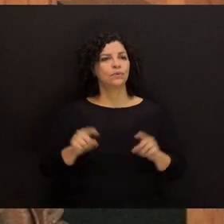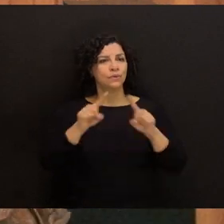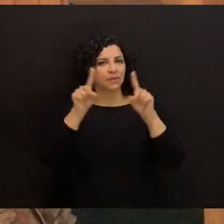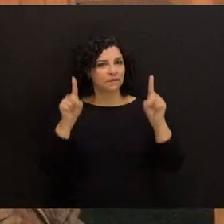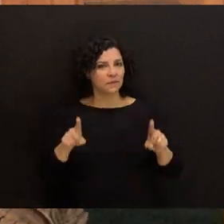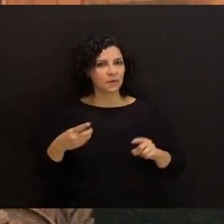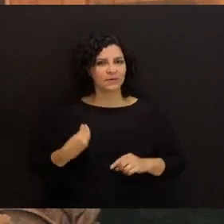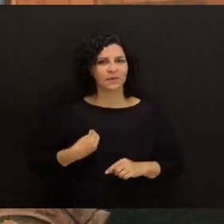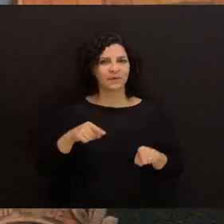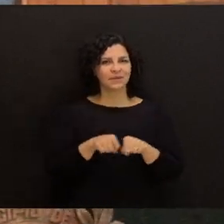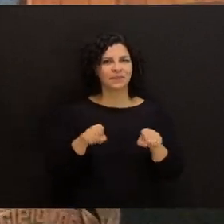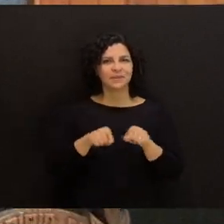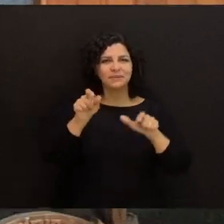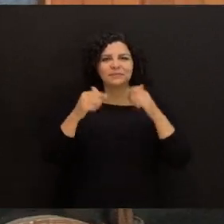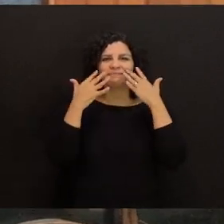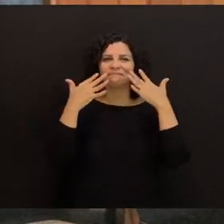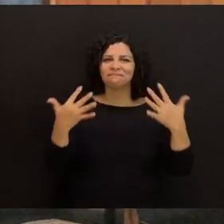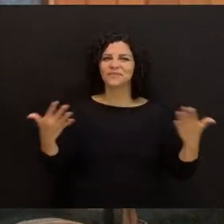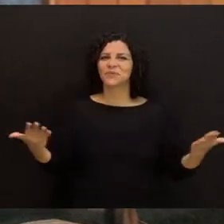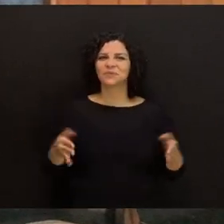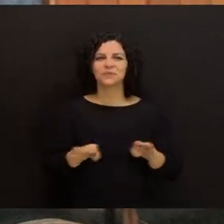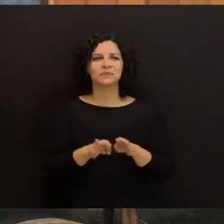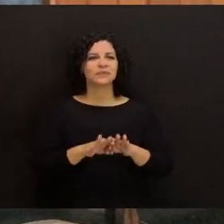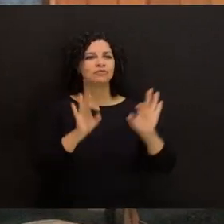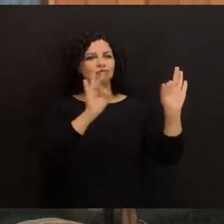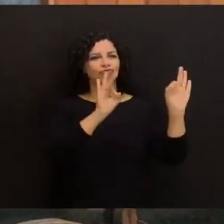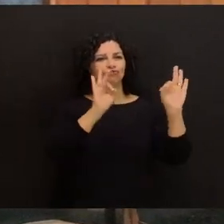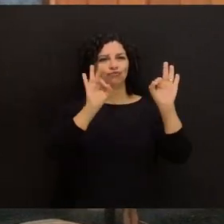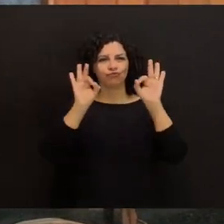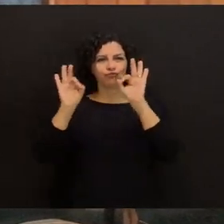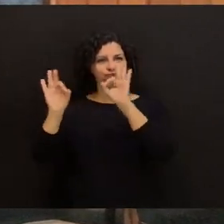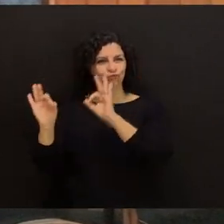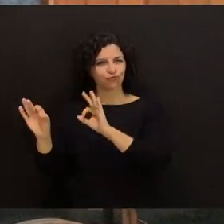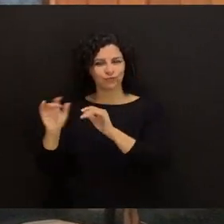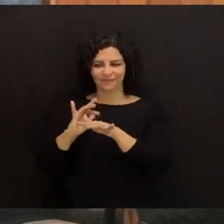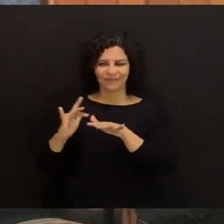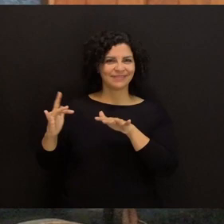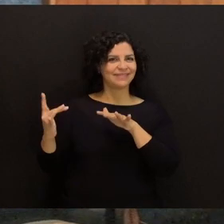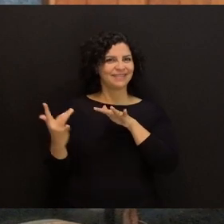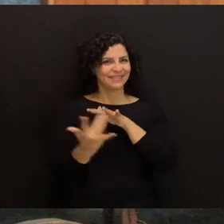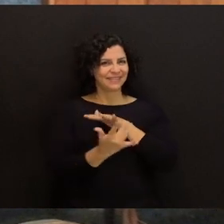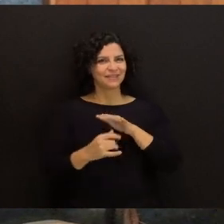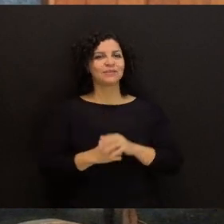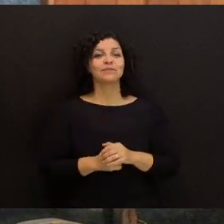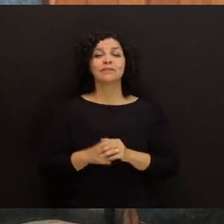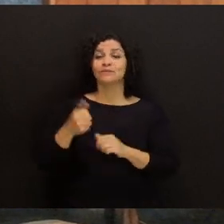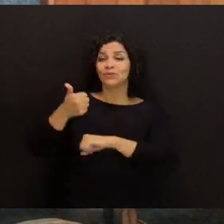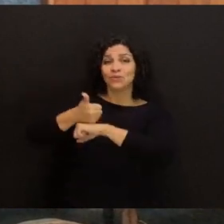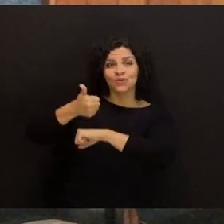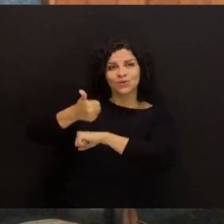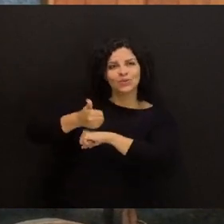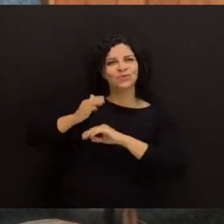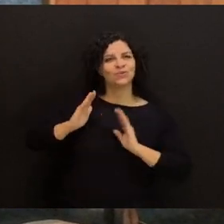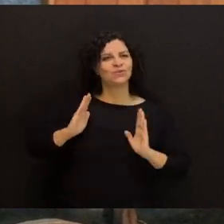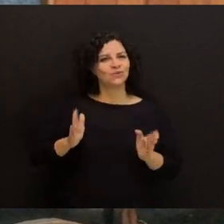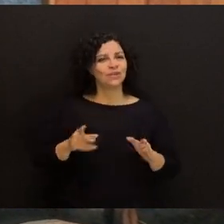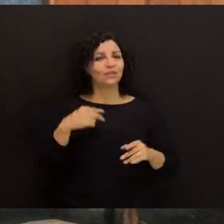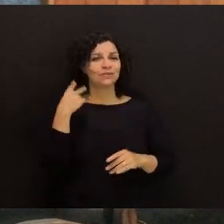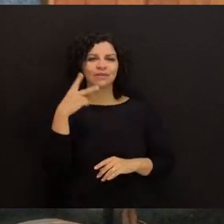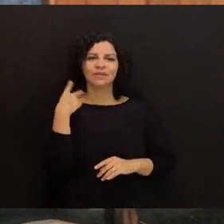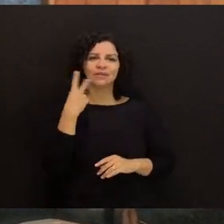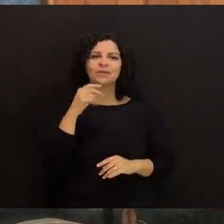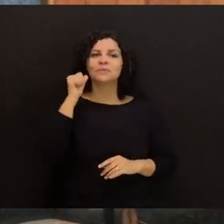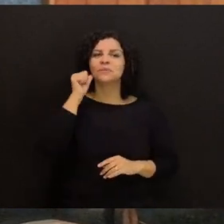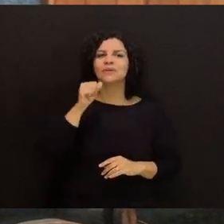o público presente a quem nos acompanha através das redes sociais mesa diretiva vereadores